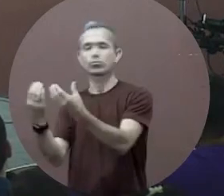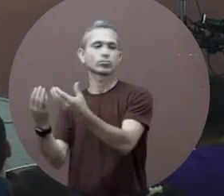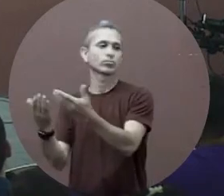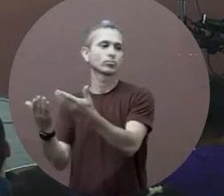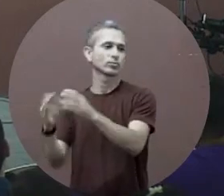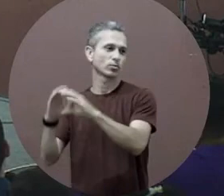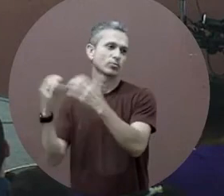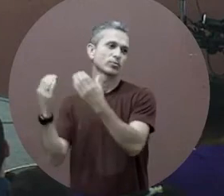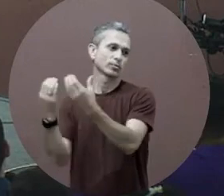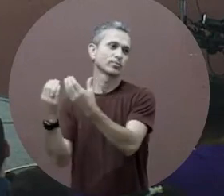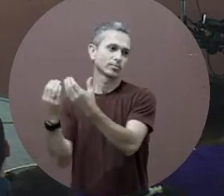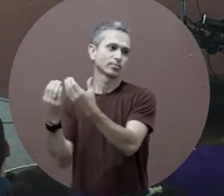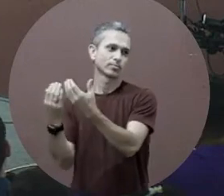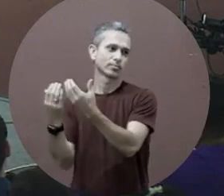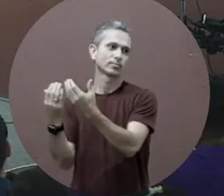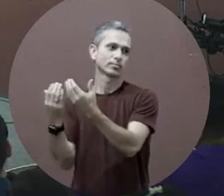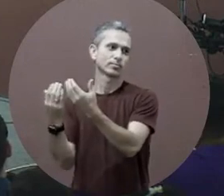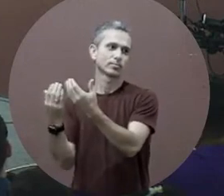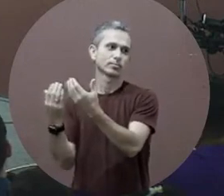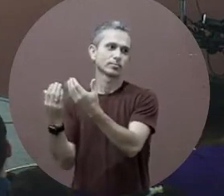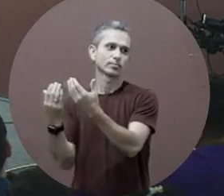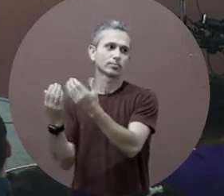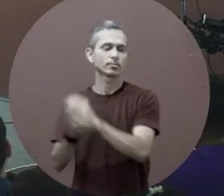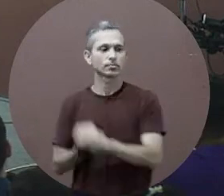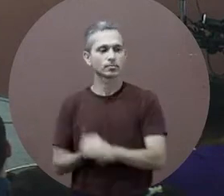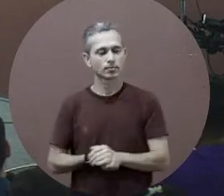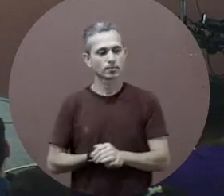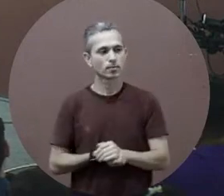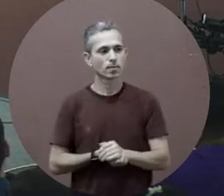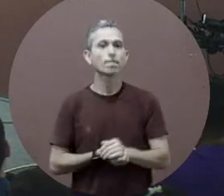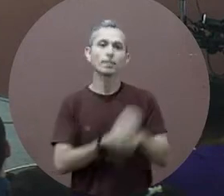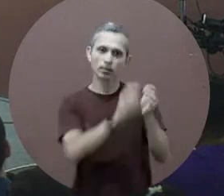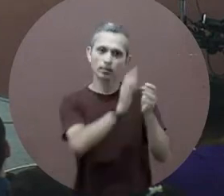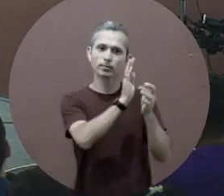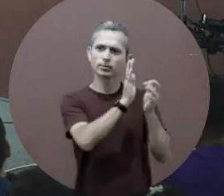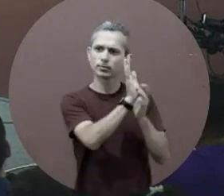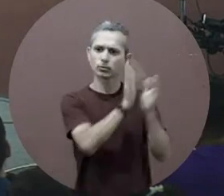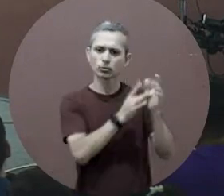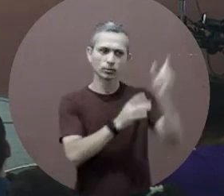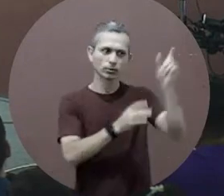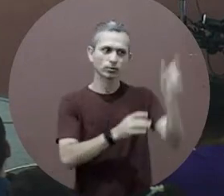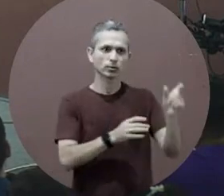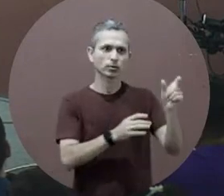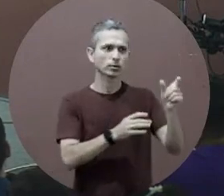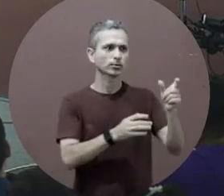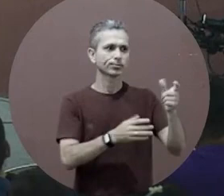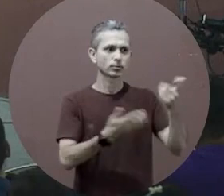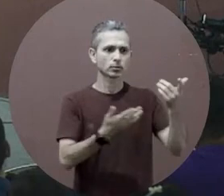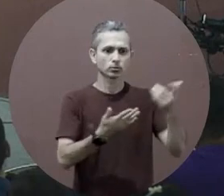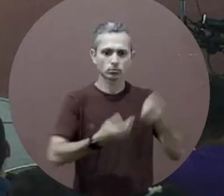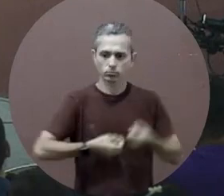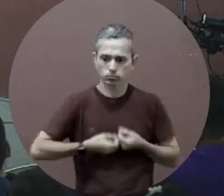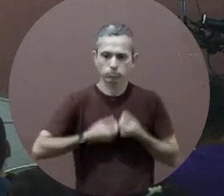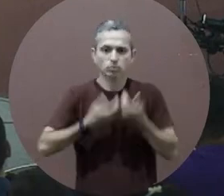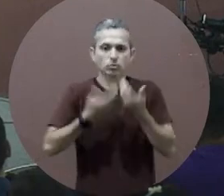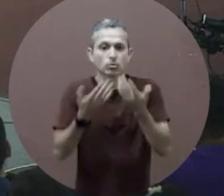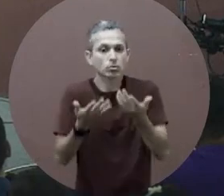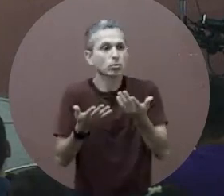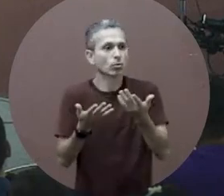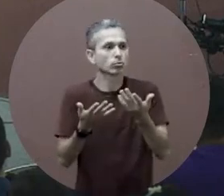Ou seja, o indivíduo se doou pelo coletivo, chamando